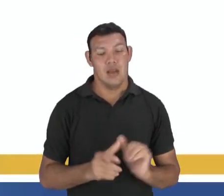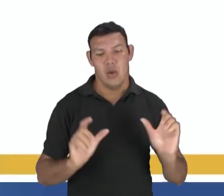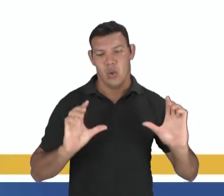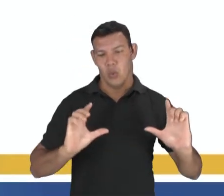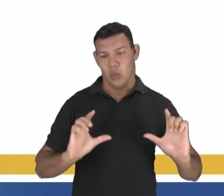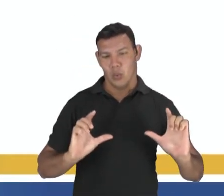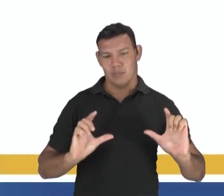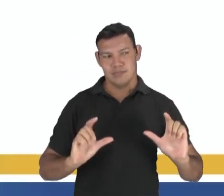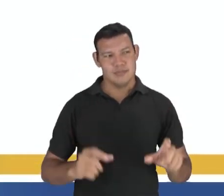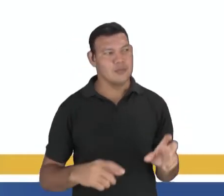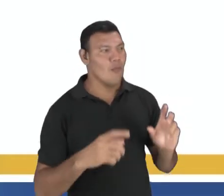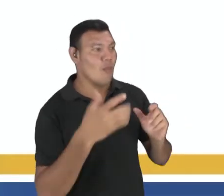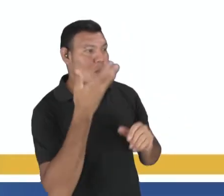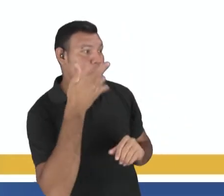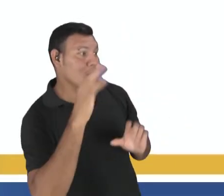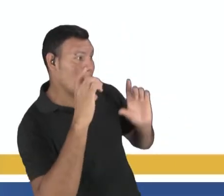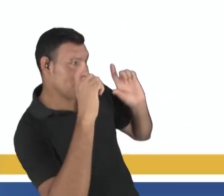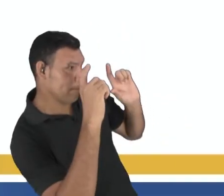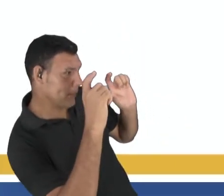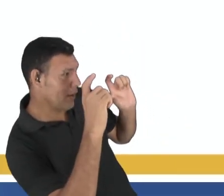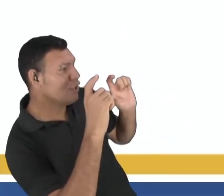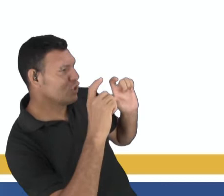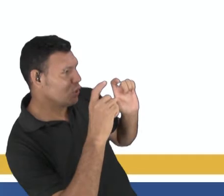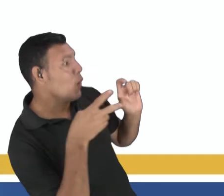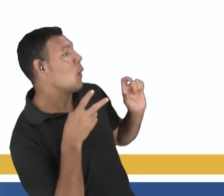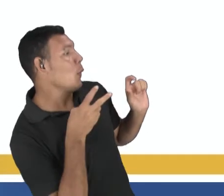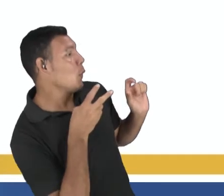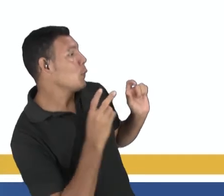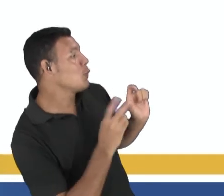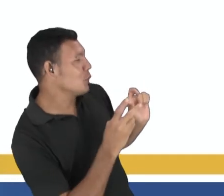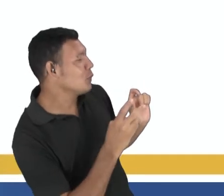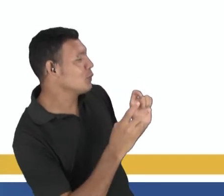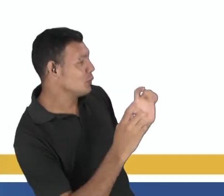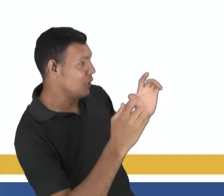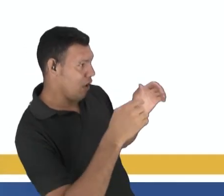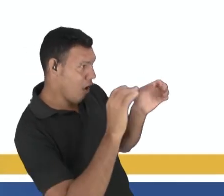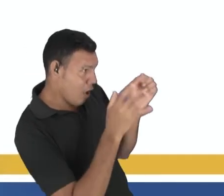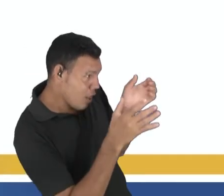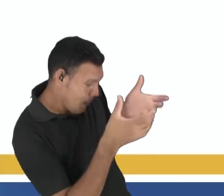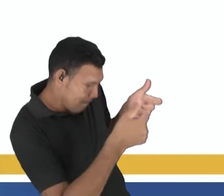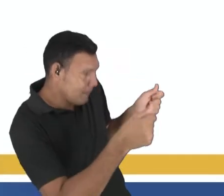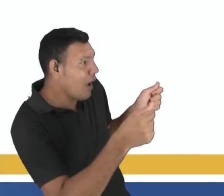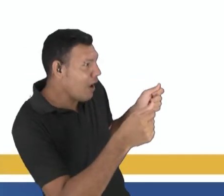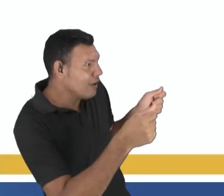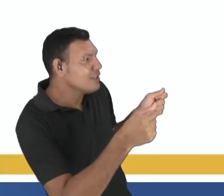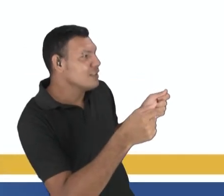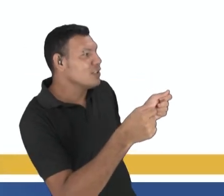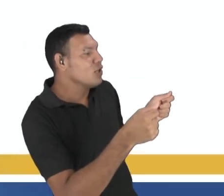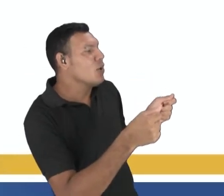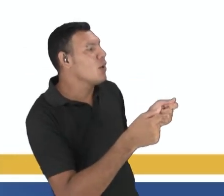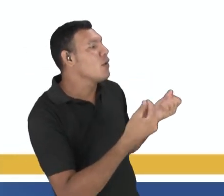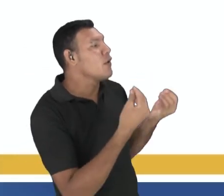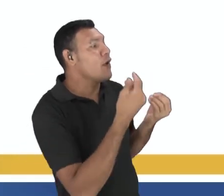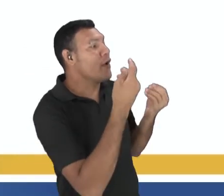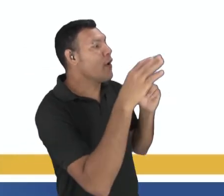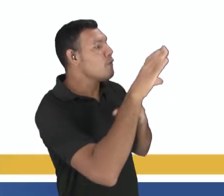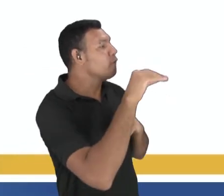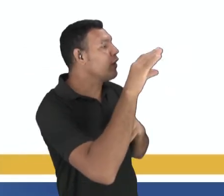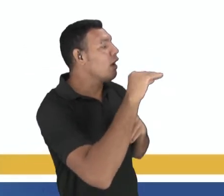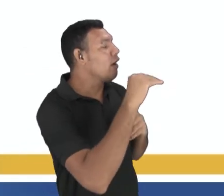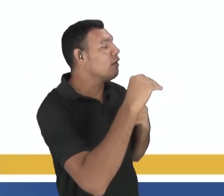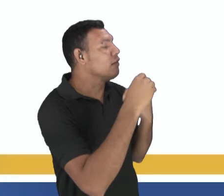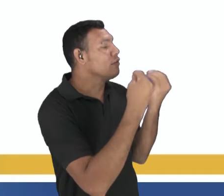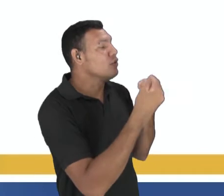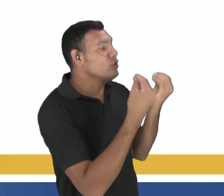de novo o que vocês faziam com isso aí. Uma criança segurando um celular, que é um objeto tecnológico muito